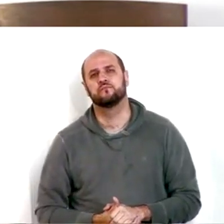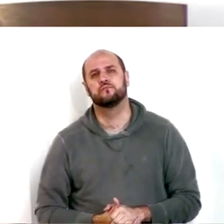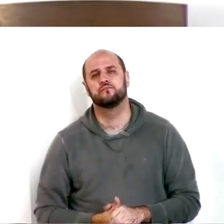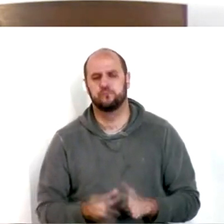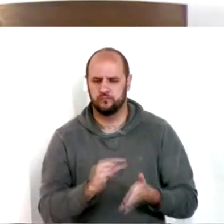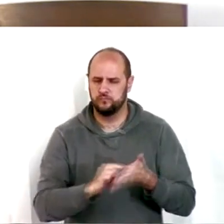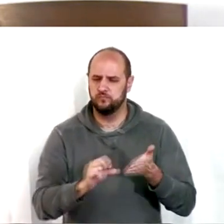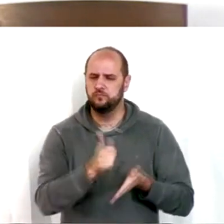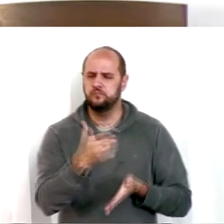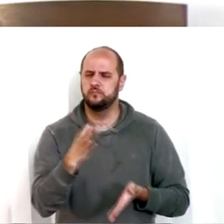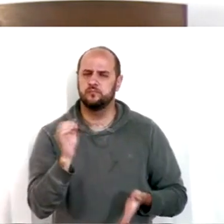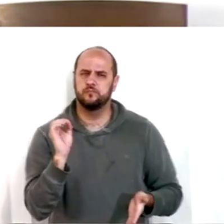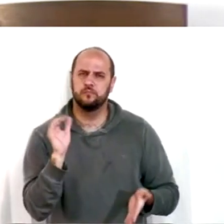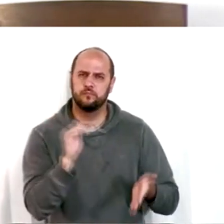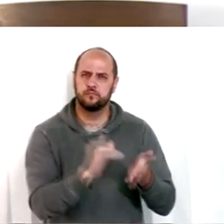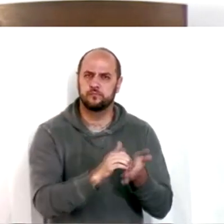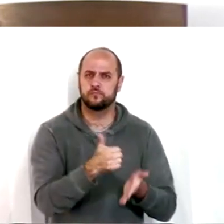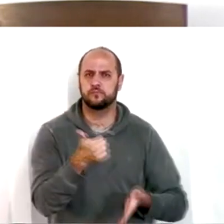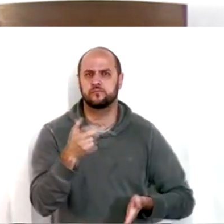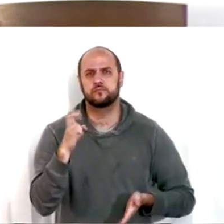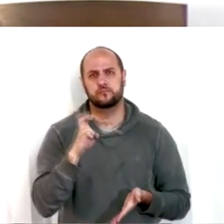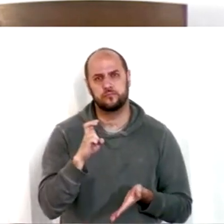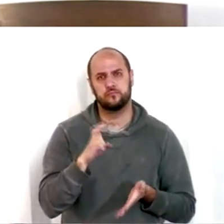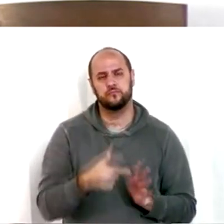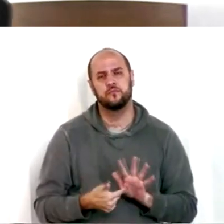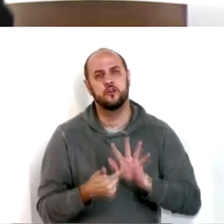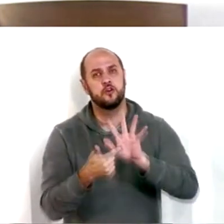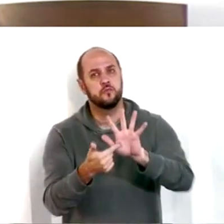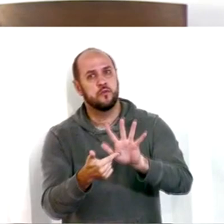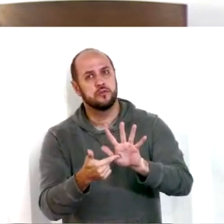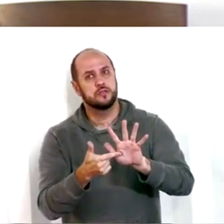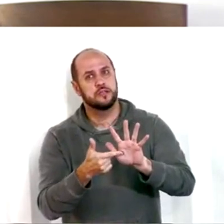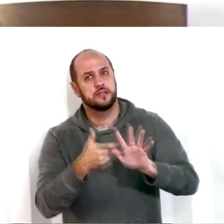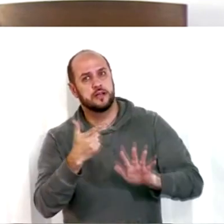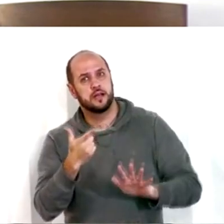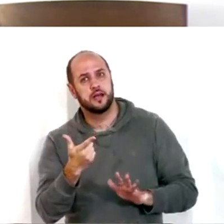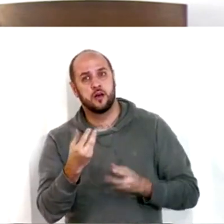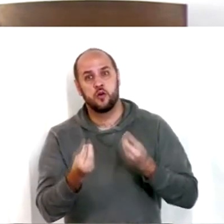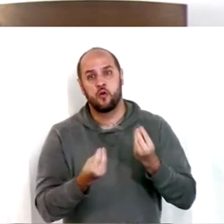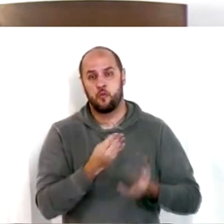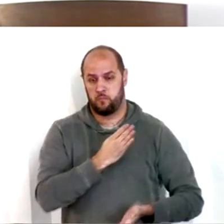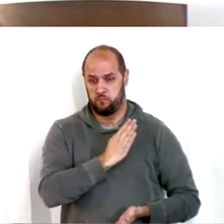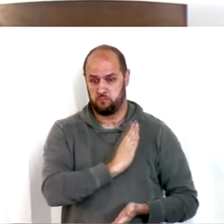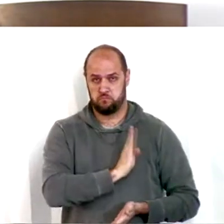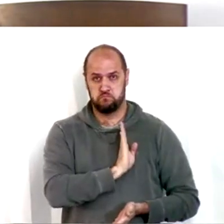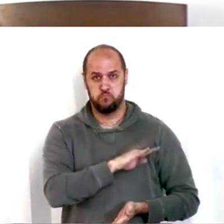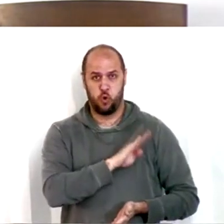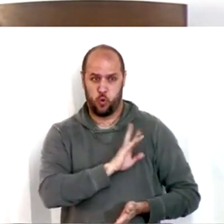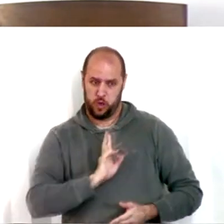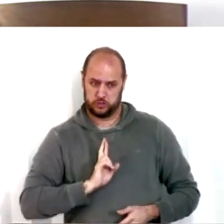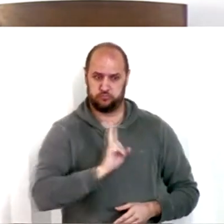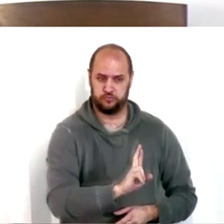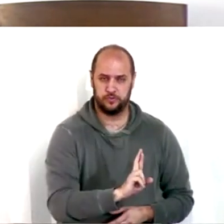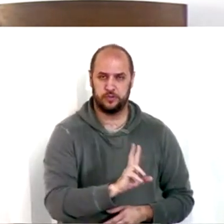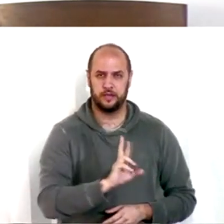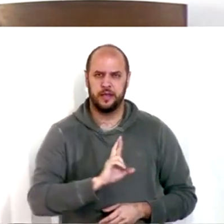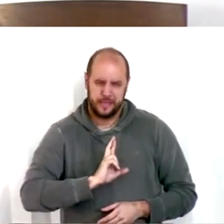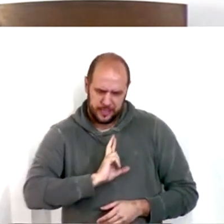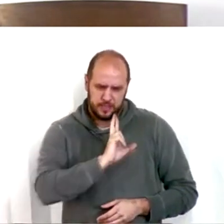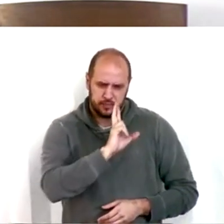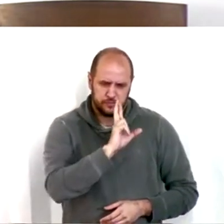Os versos de 10 a 15 nos mostrarão a reação de Boaz, a reação